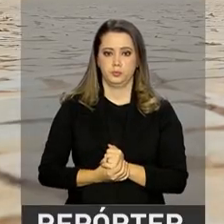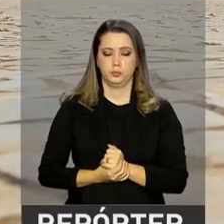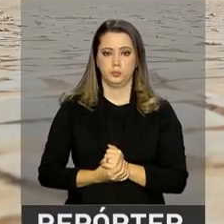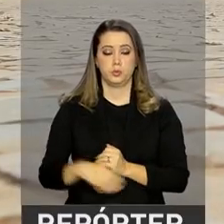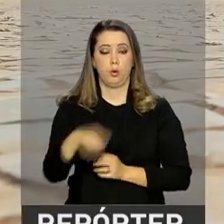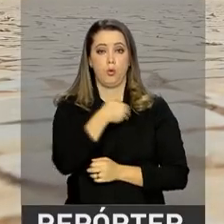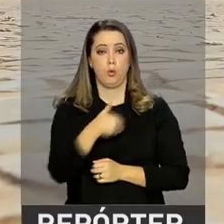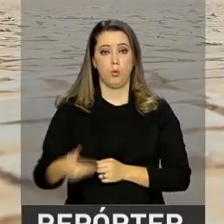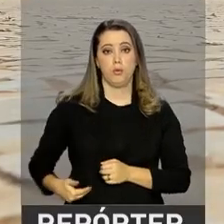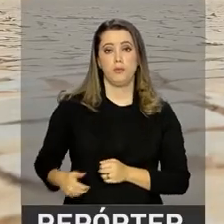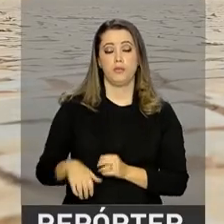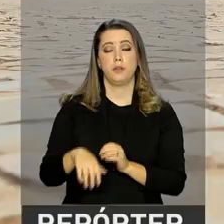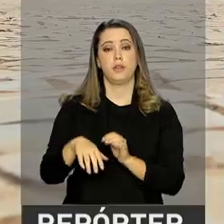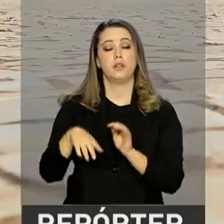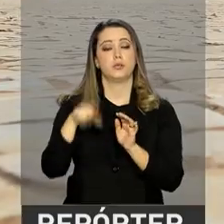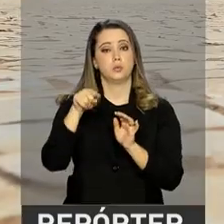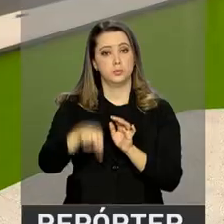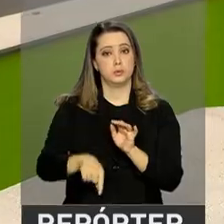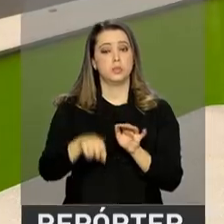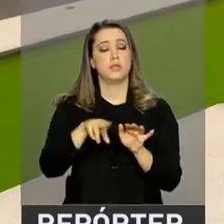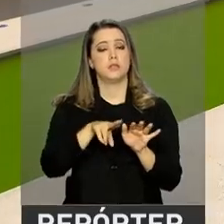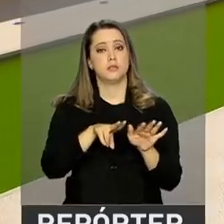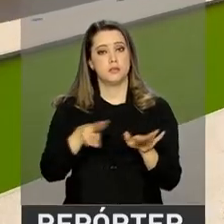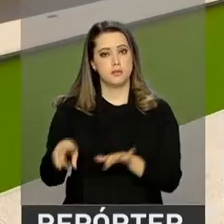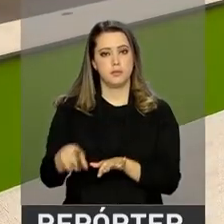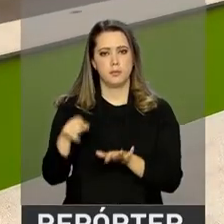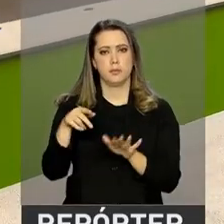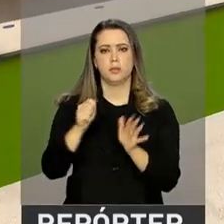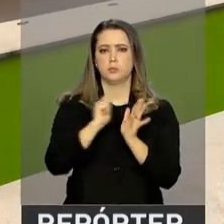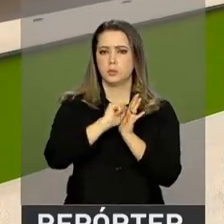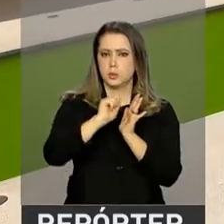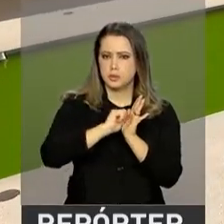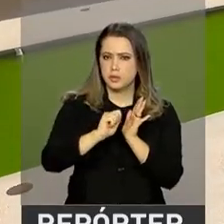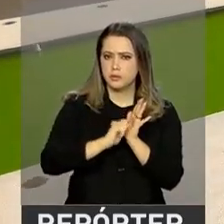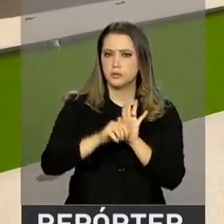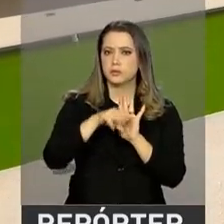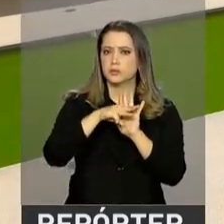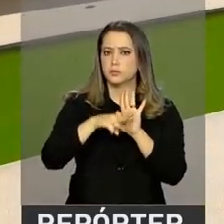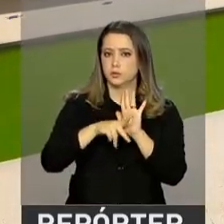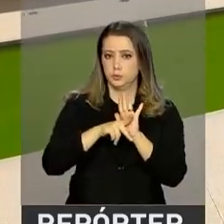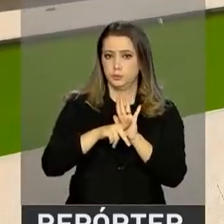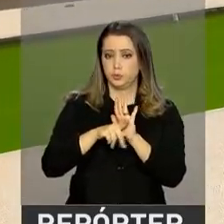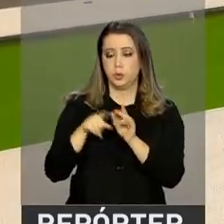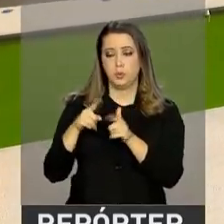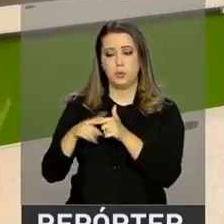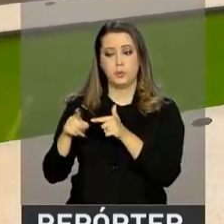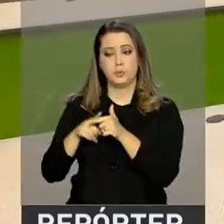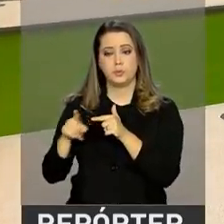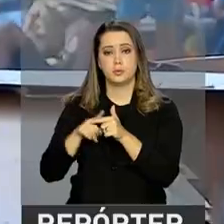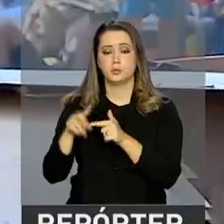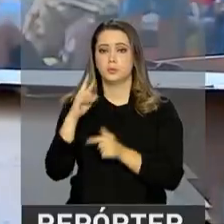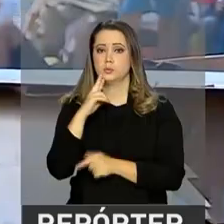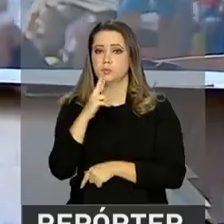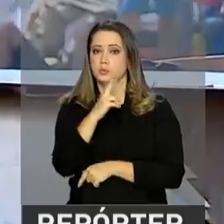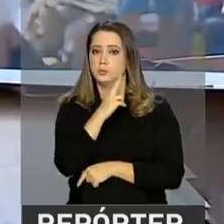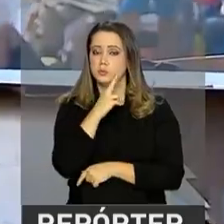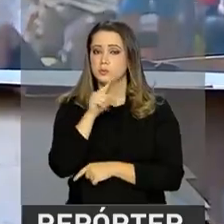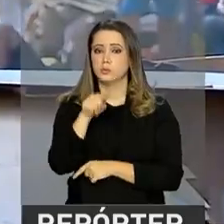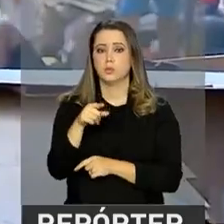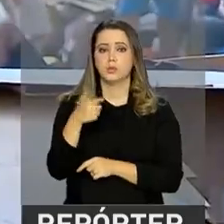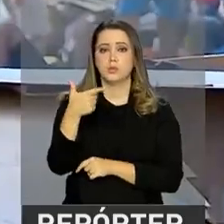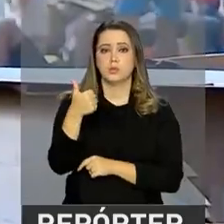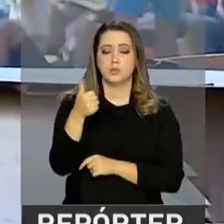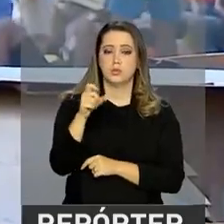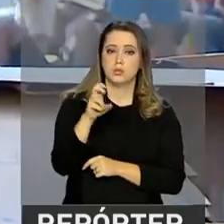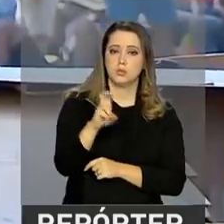O governo deve editar até o fim desta semana uma medida provisória para cuidar da crise humanitária em Roraima. Desde o fim de